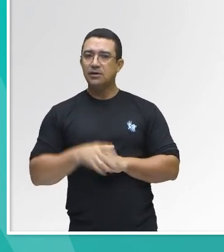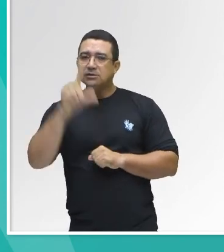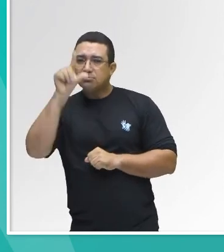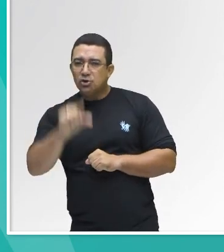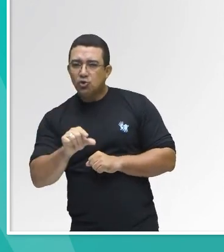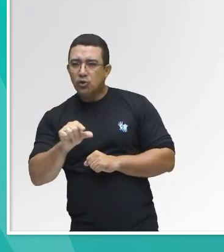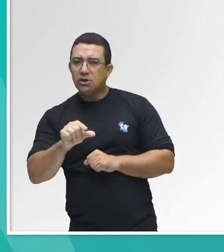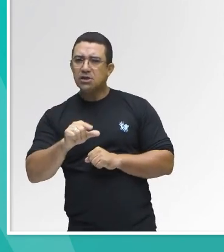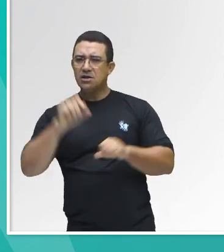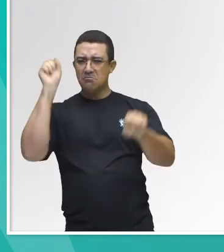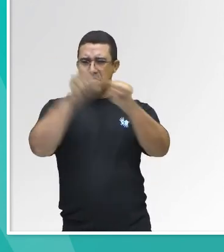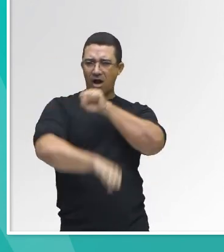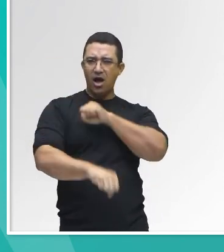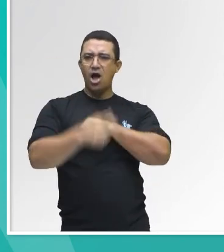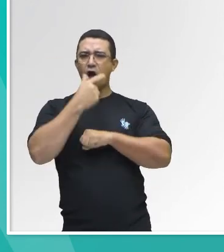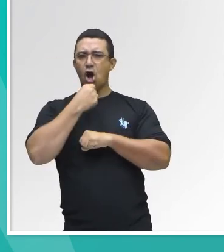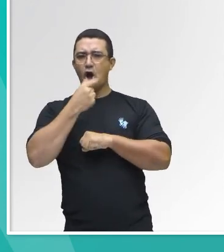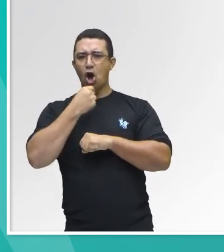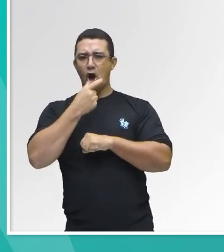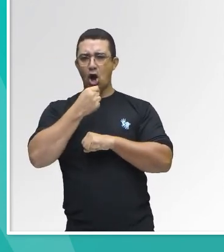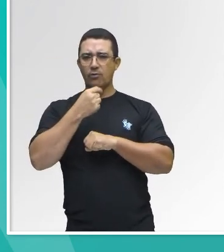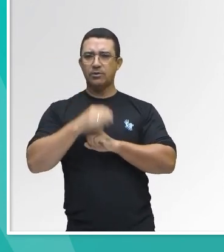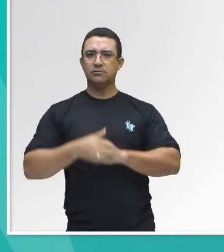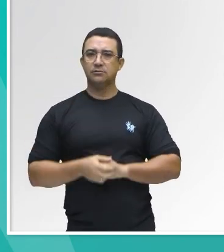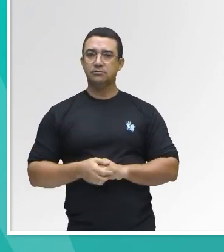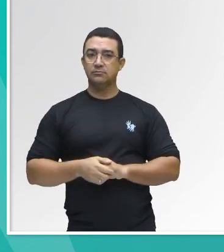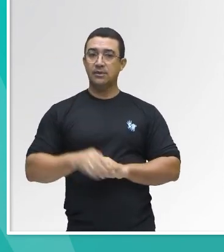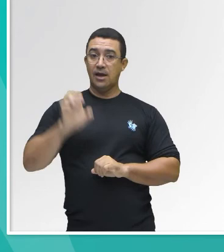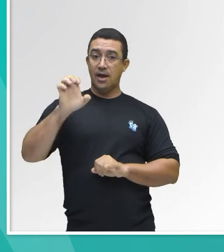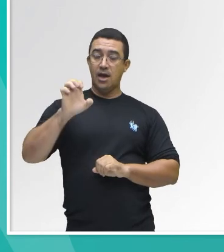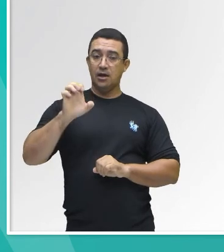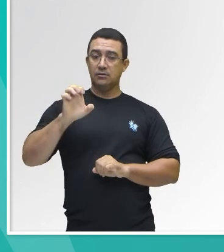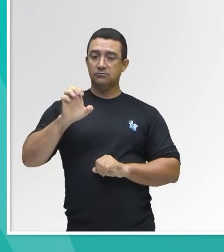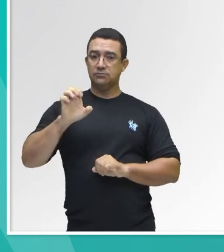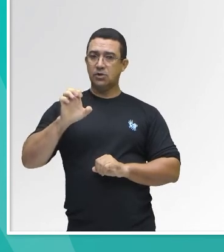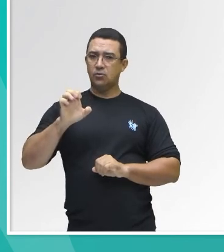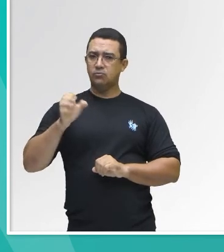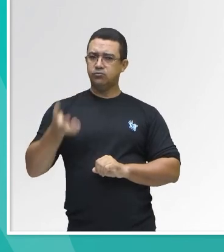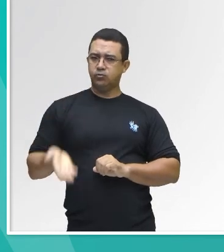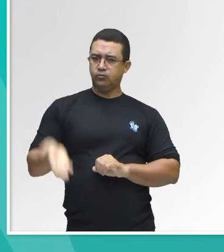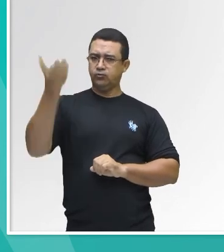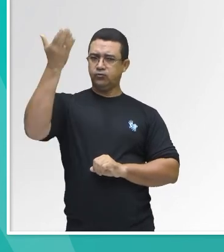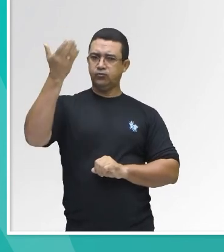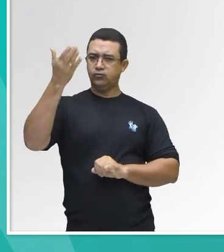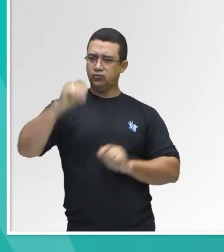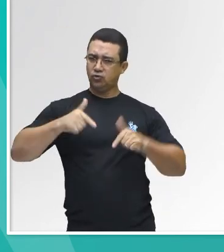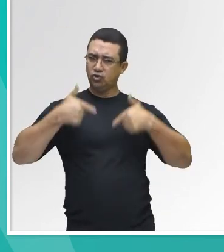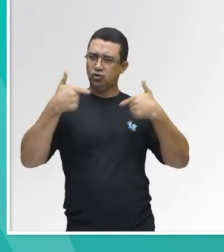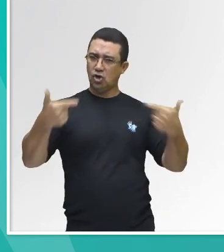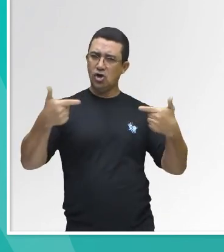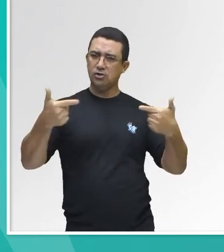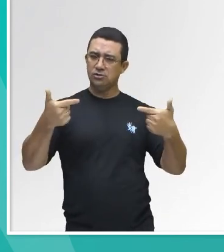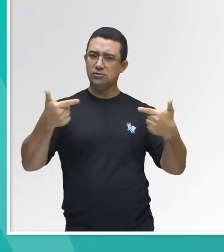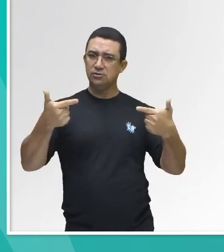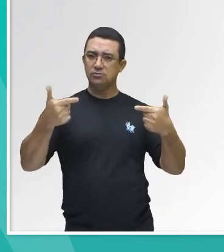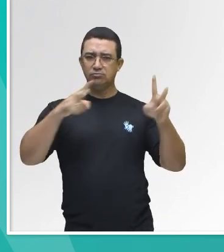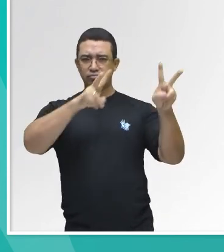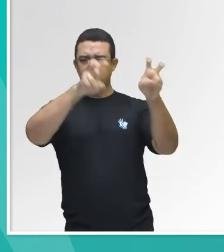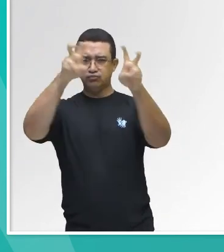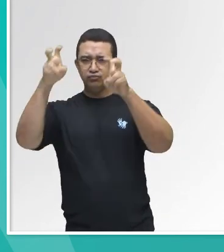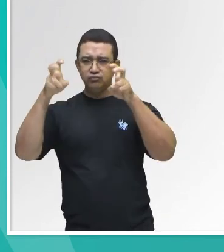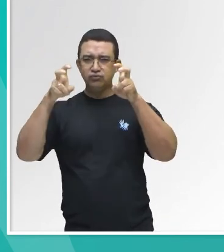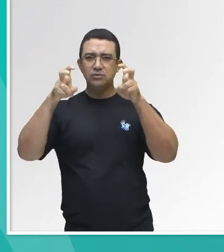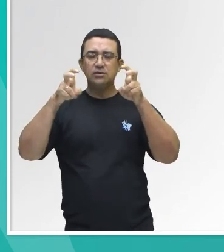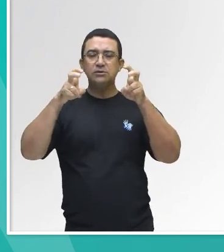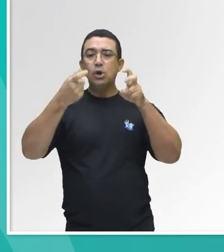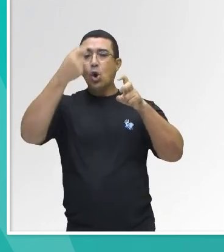Ou letra E, enaltecer o sucesso das campanhas de conscientização feminina? No caso aqui, eu estou falando, ó, no início